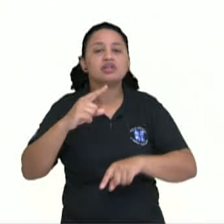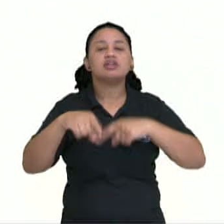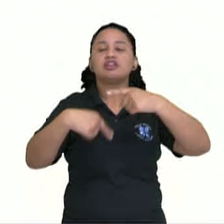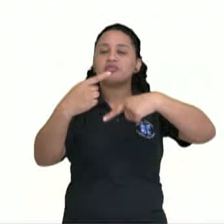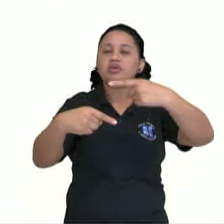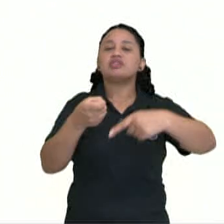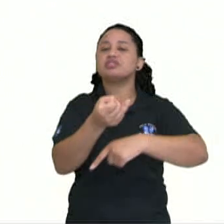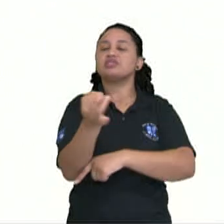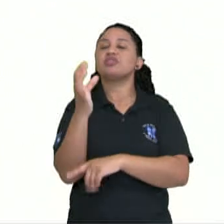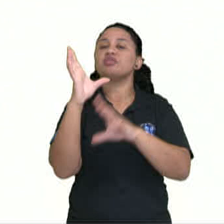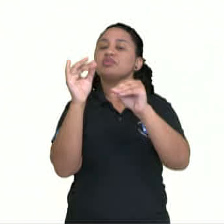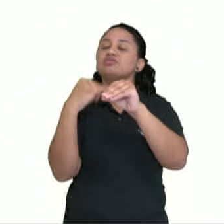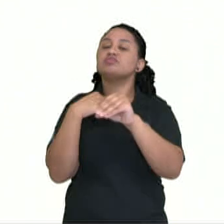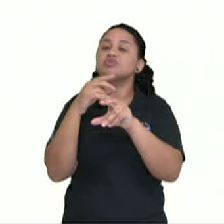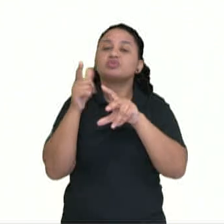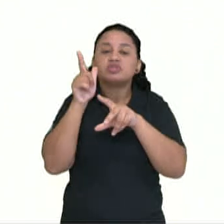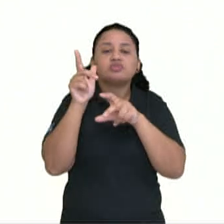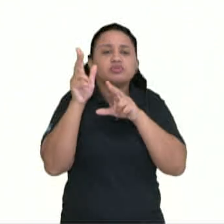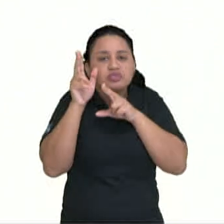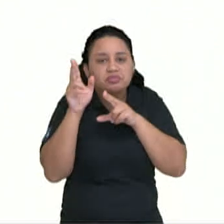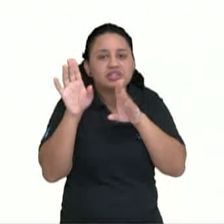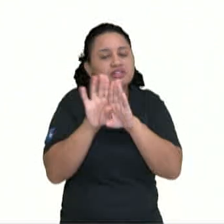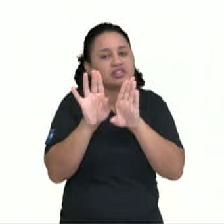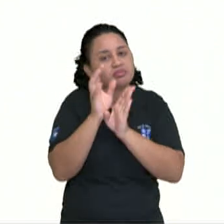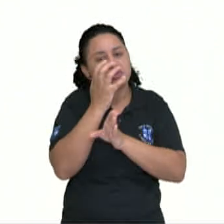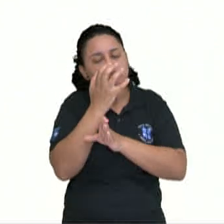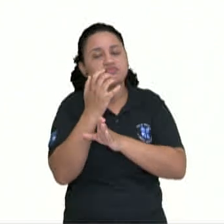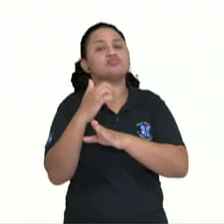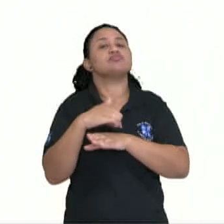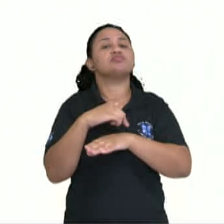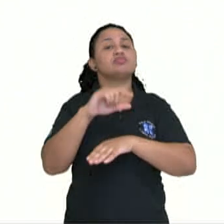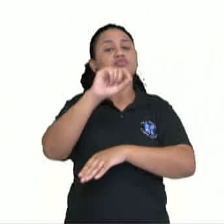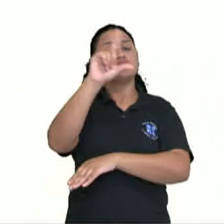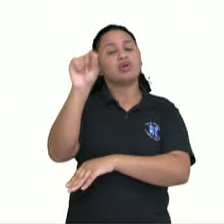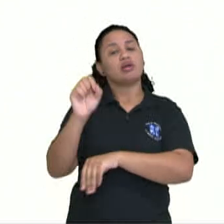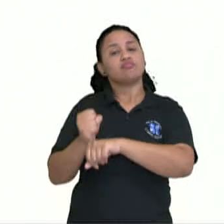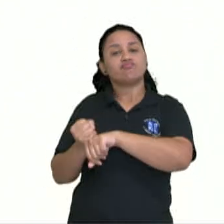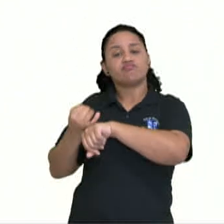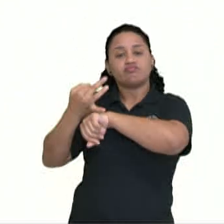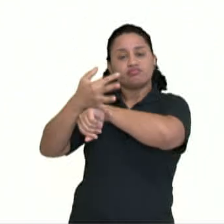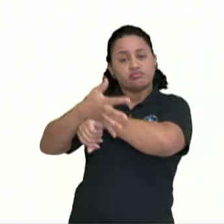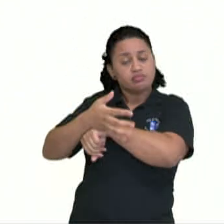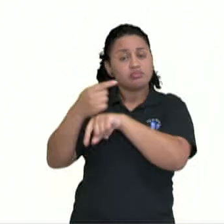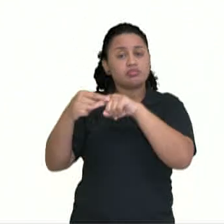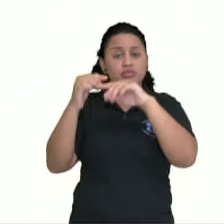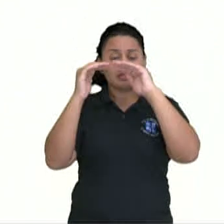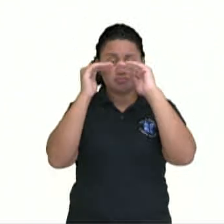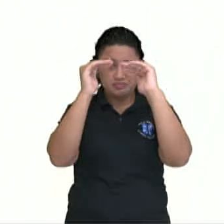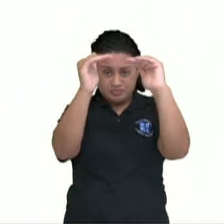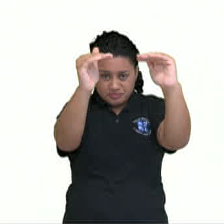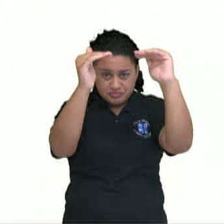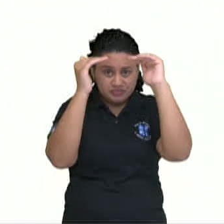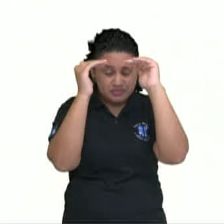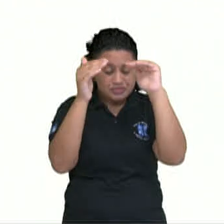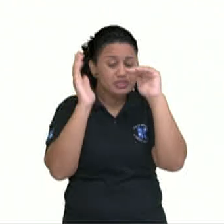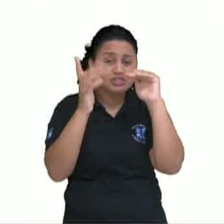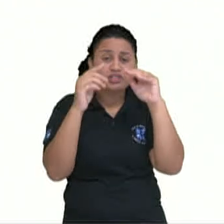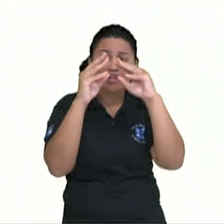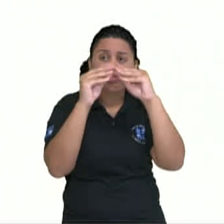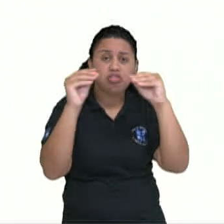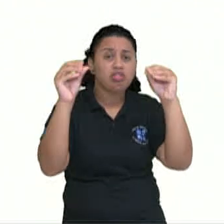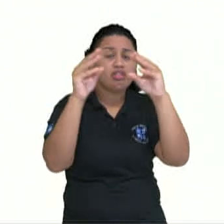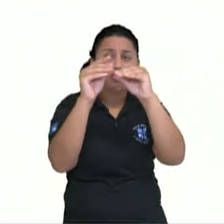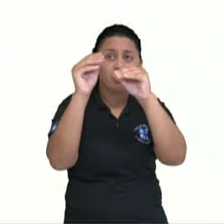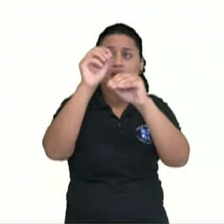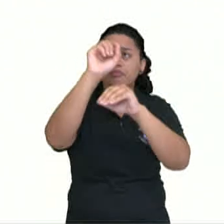noites, ladrando à lua pela madrugada, pois grande parte do teto já ruíra e os